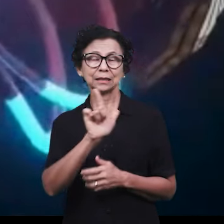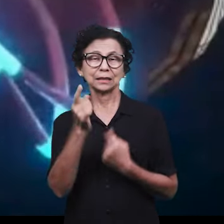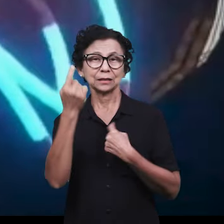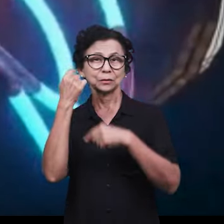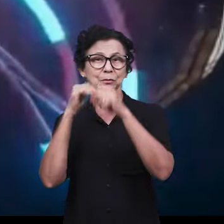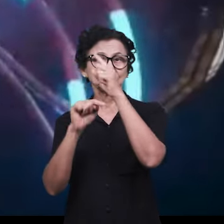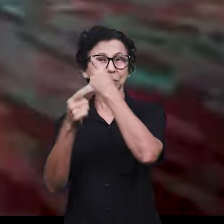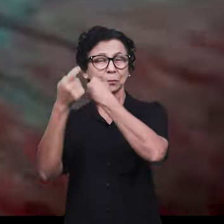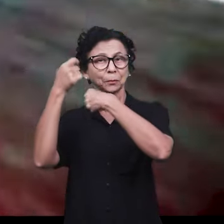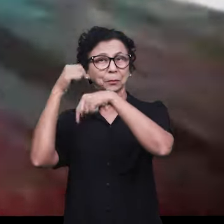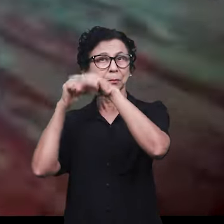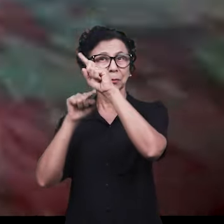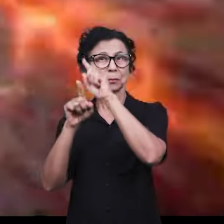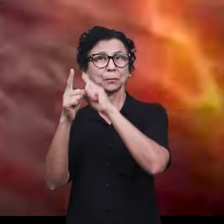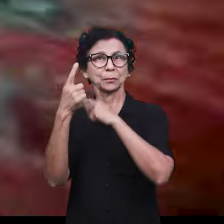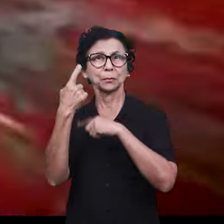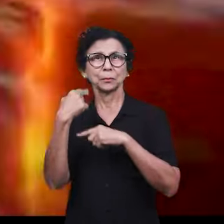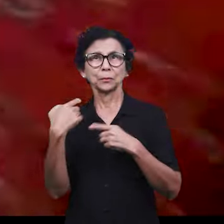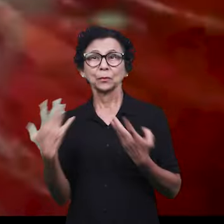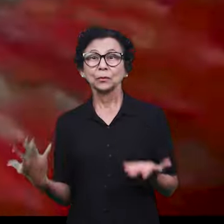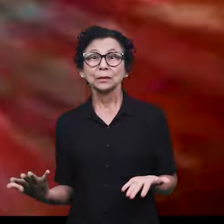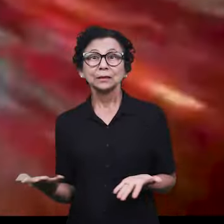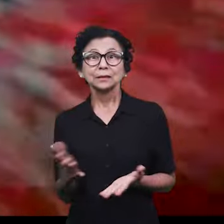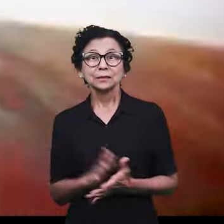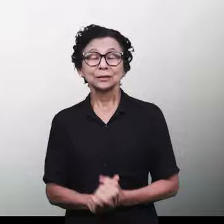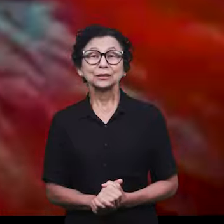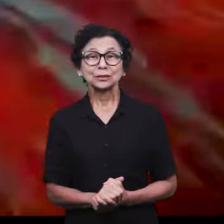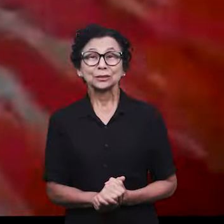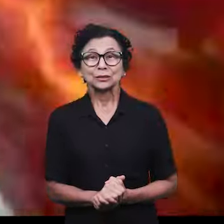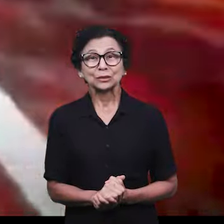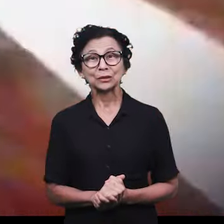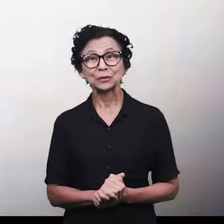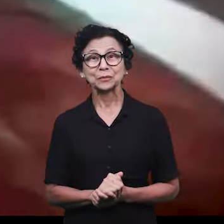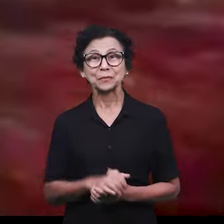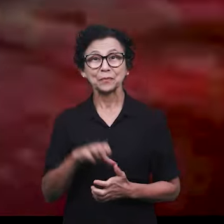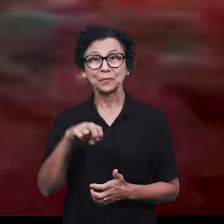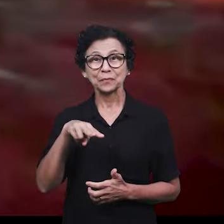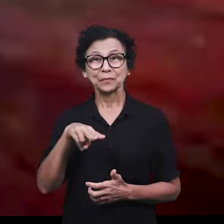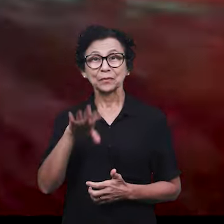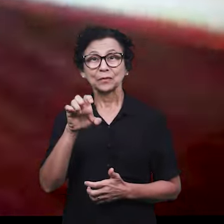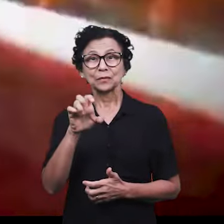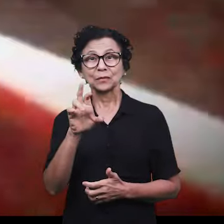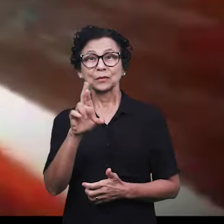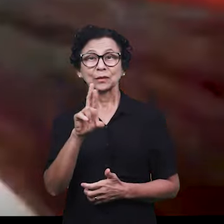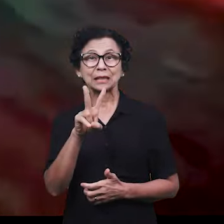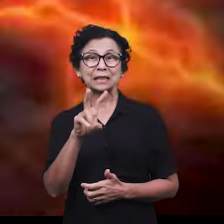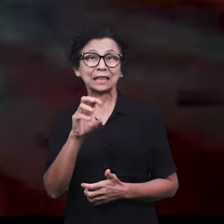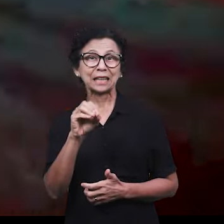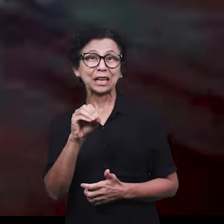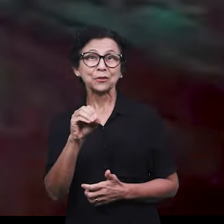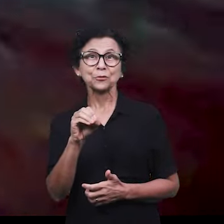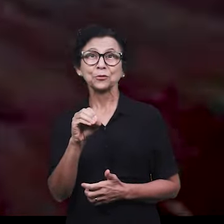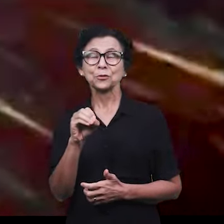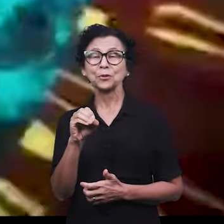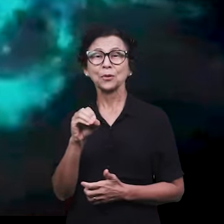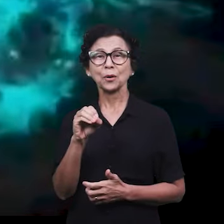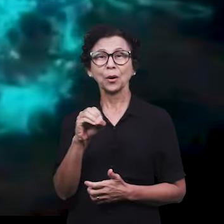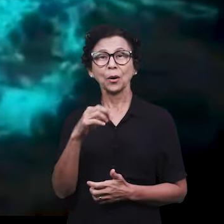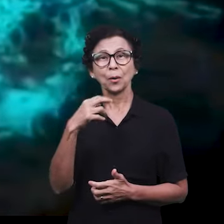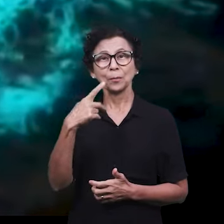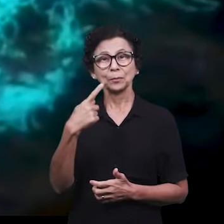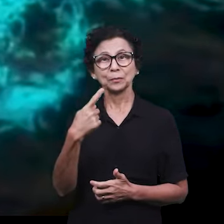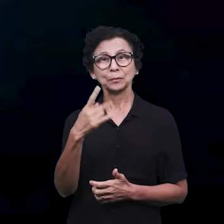olho, o nervo óptico que vai conduzir a informação daquilo que você está observando para o seu